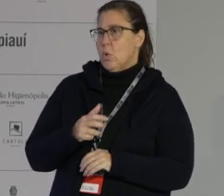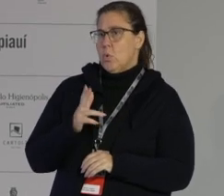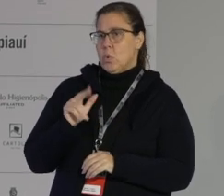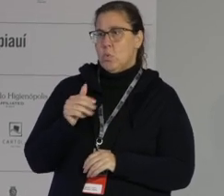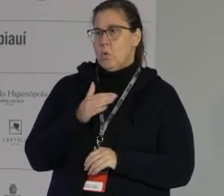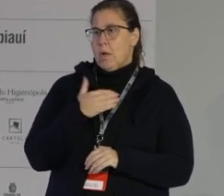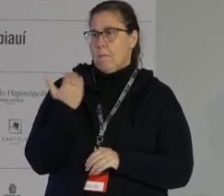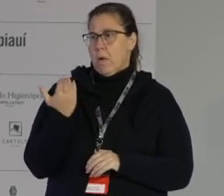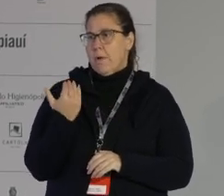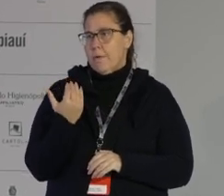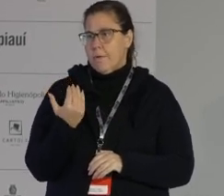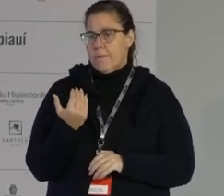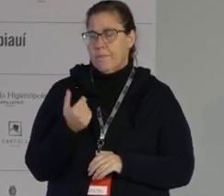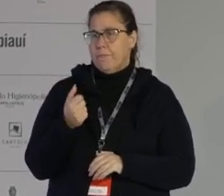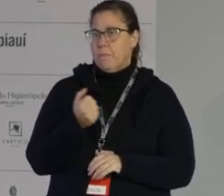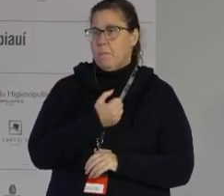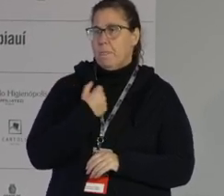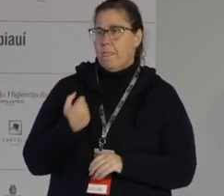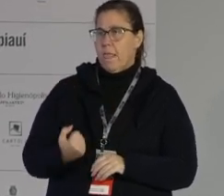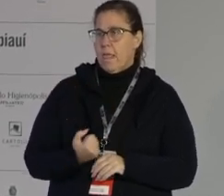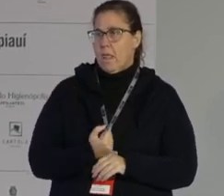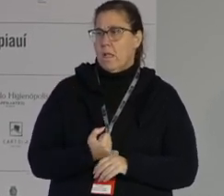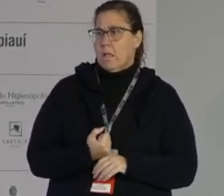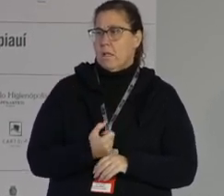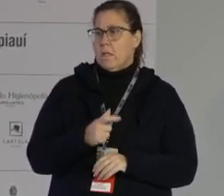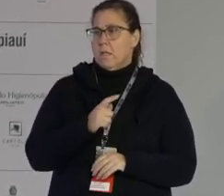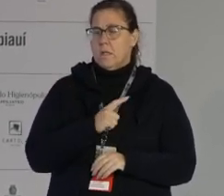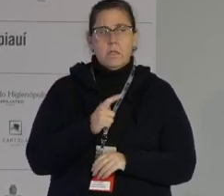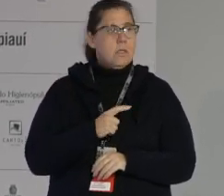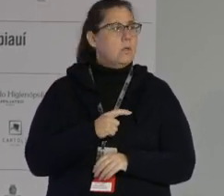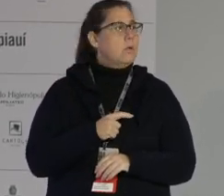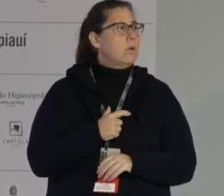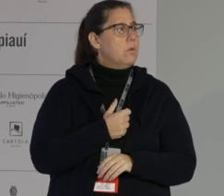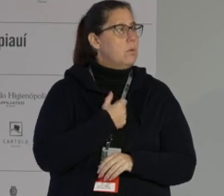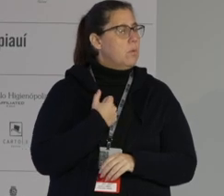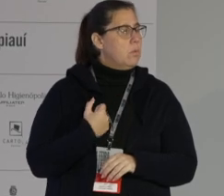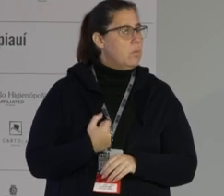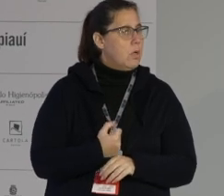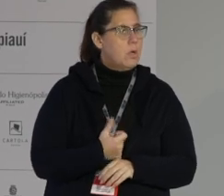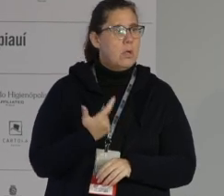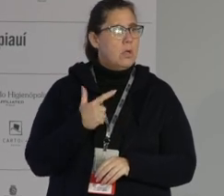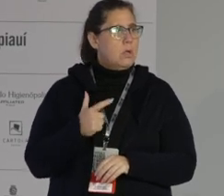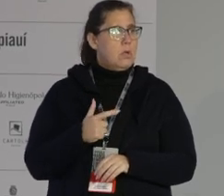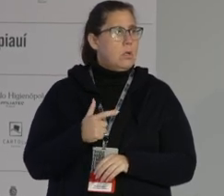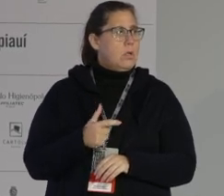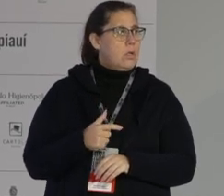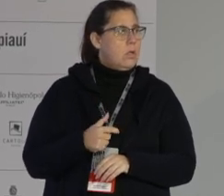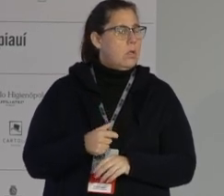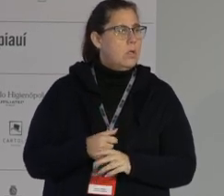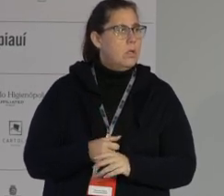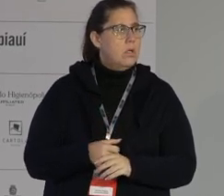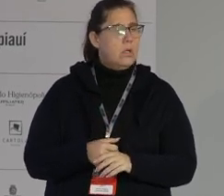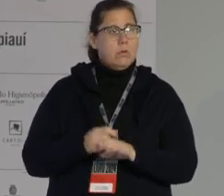vez de ser um herói sem caráter, ele passa a ser um herói sem caráter quando ele vai